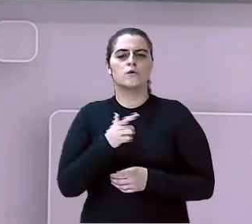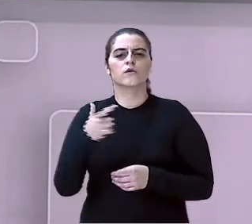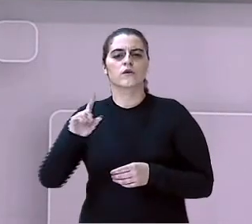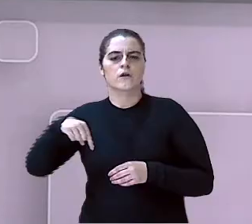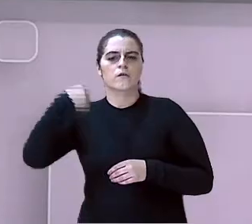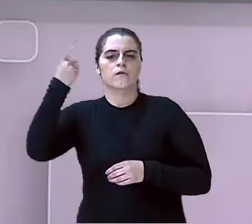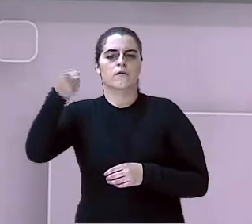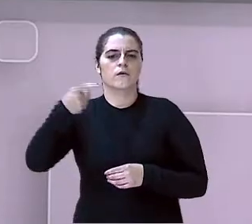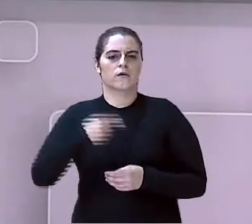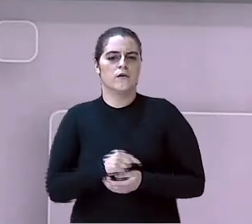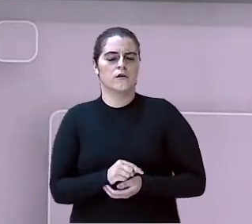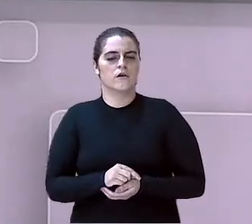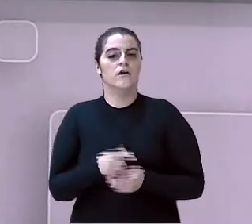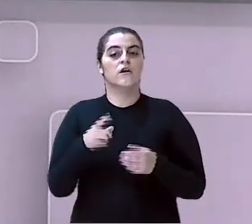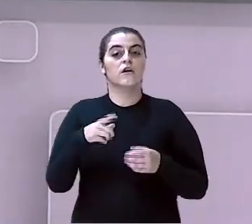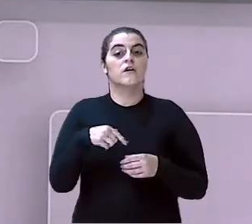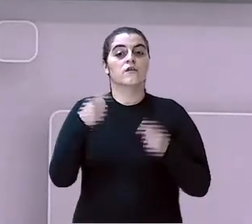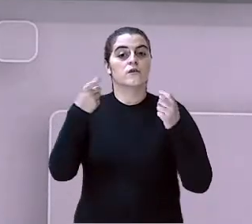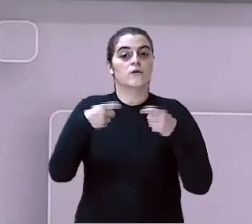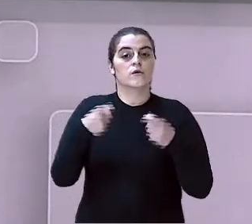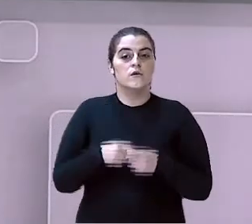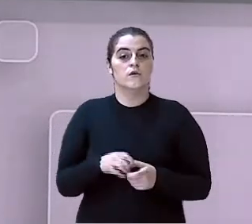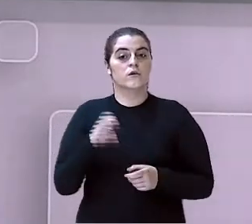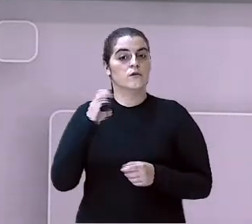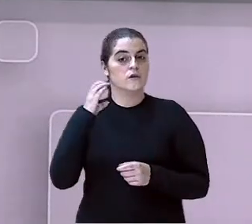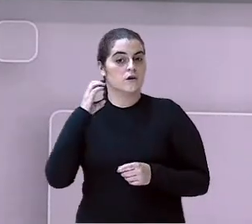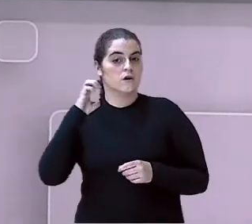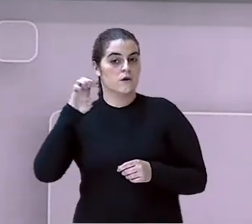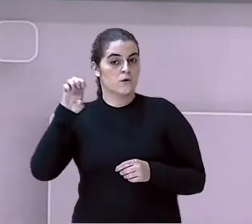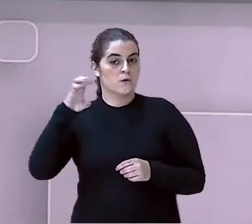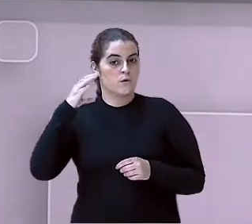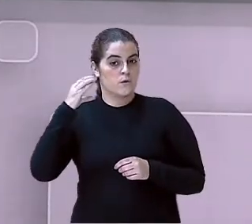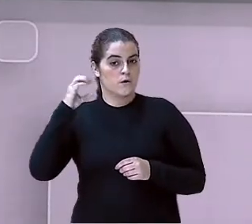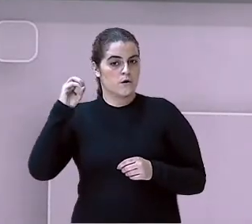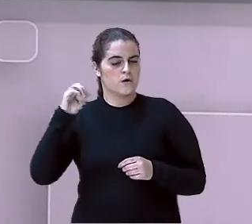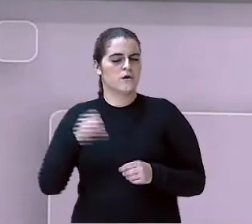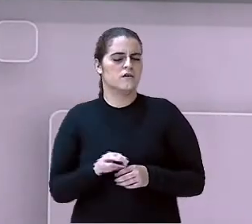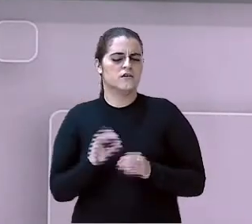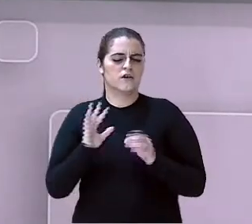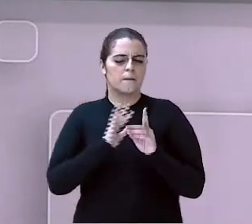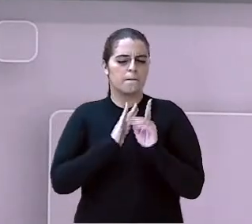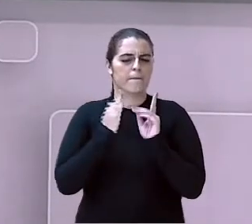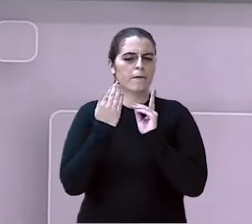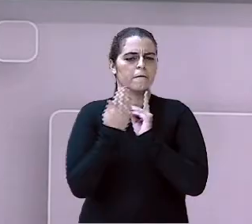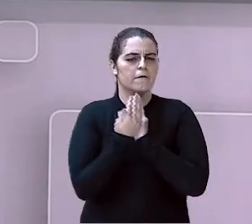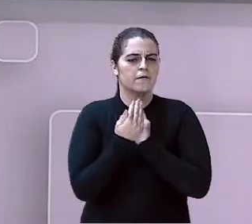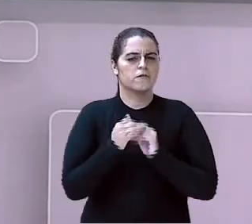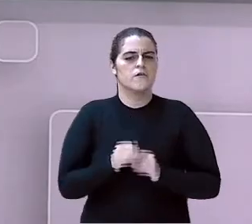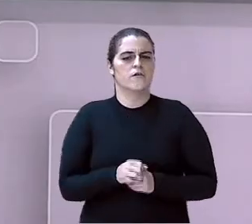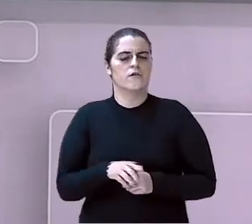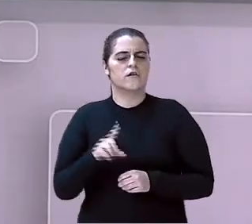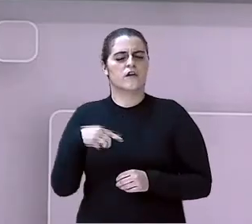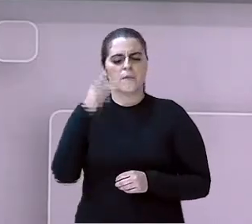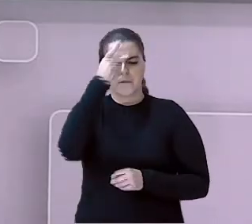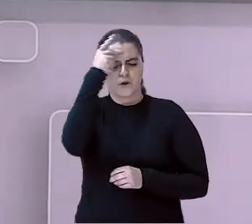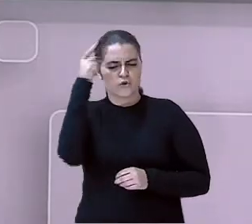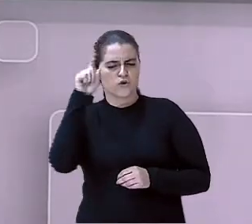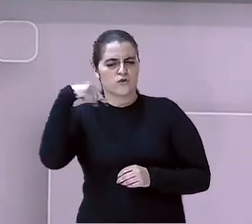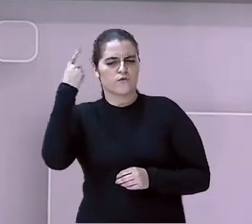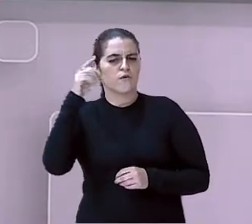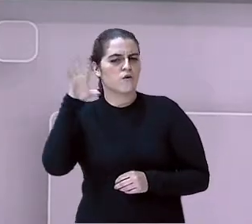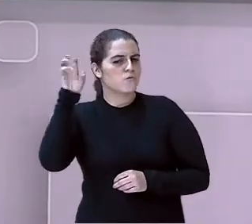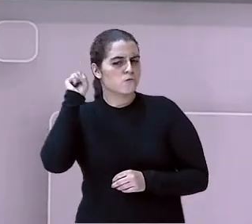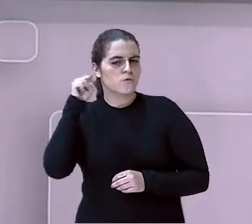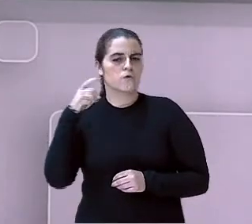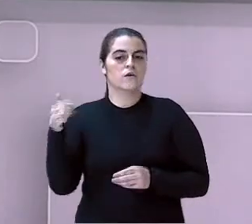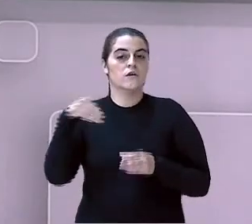nesses lugares a gente não consegue fazer o eco, porque está tão bem isolado que nem de fora escuta, nem de